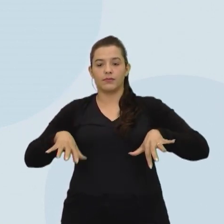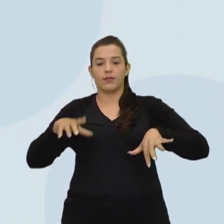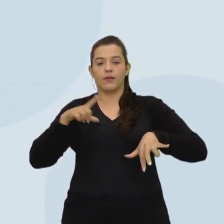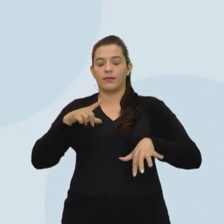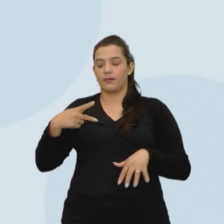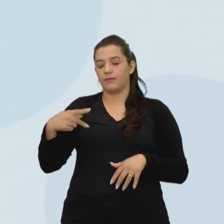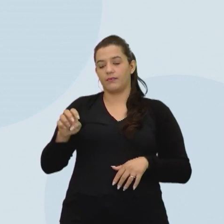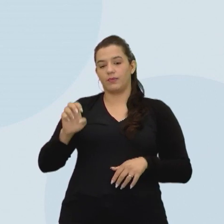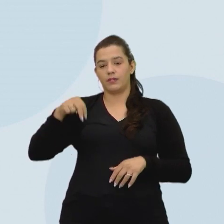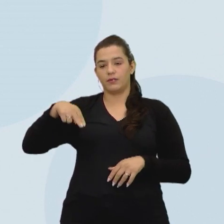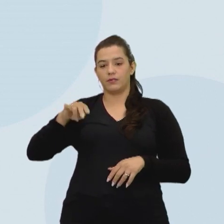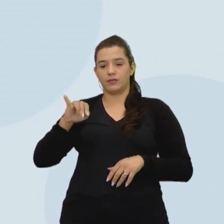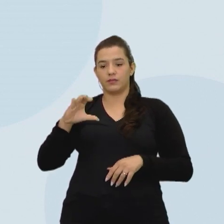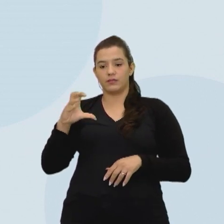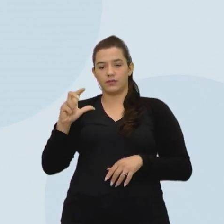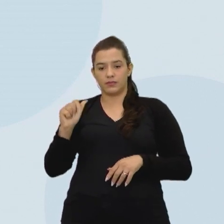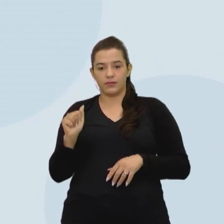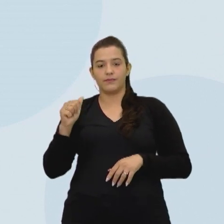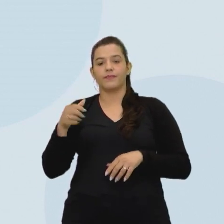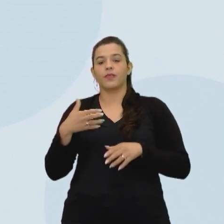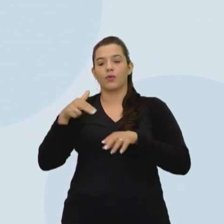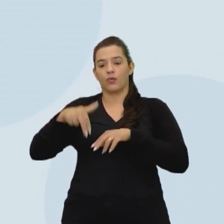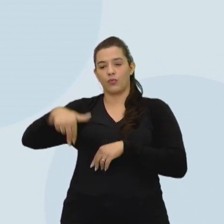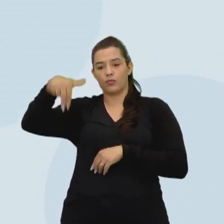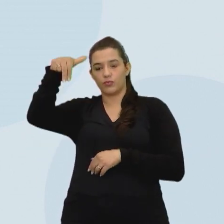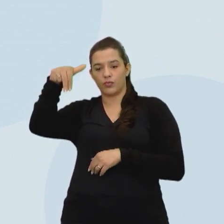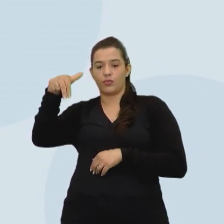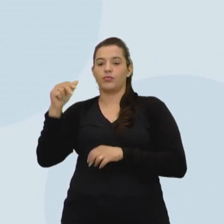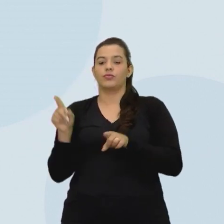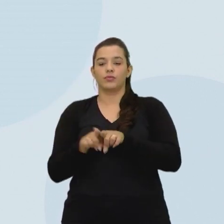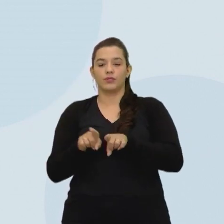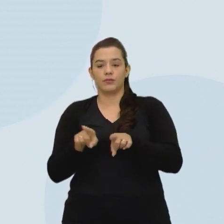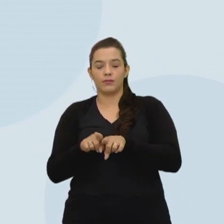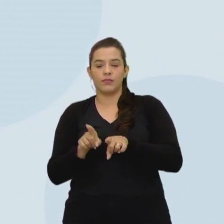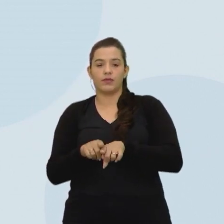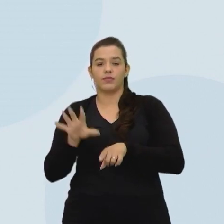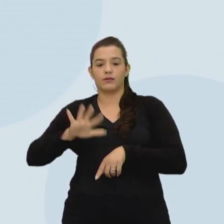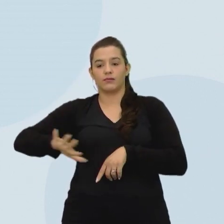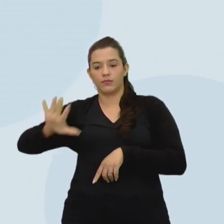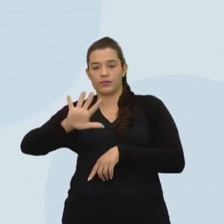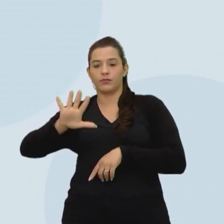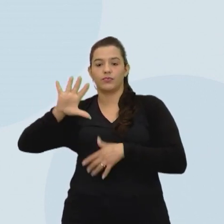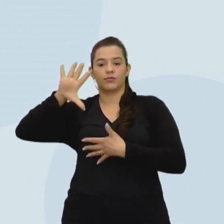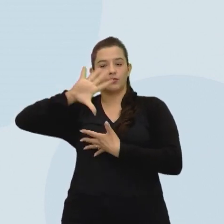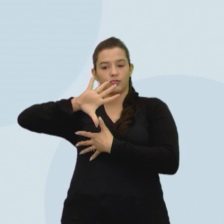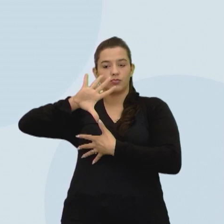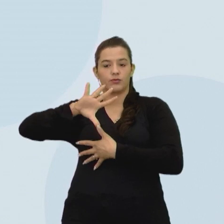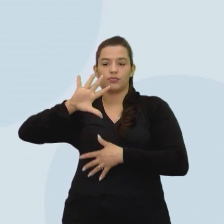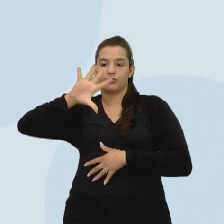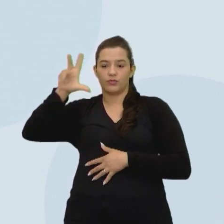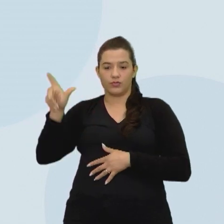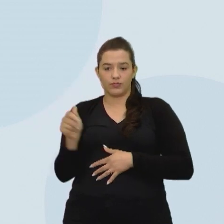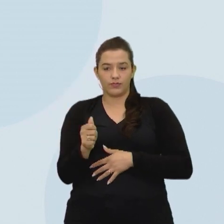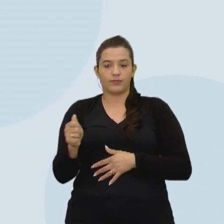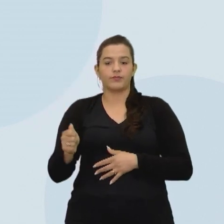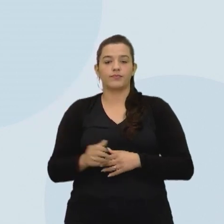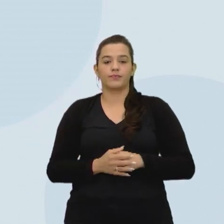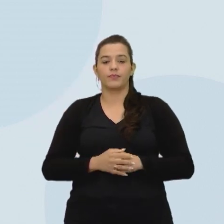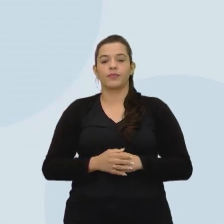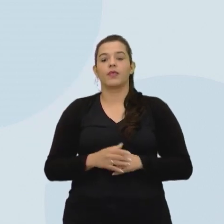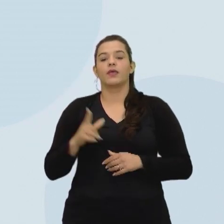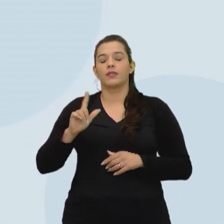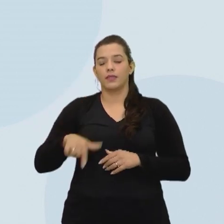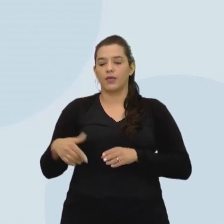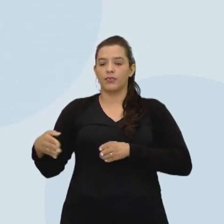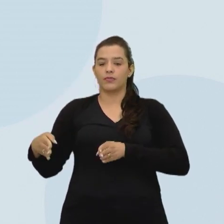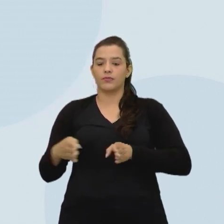Península Ibérica da Europa com a região norte do canal do continente africano. Tem aqui o canal de Suez,